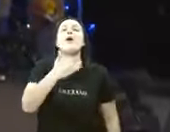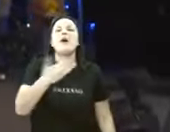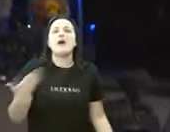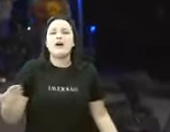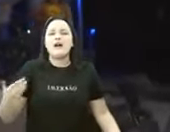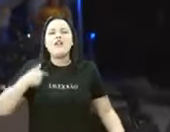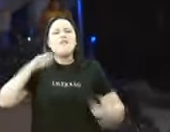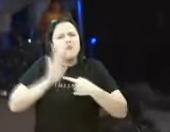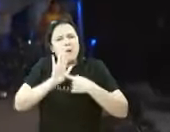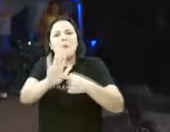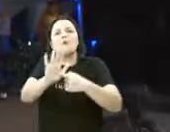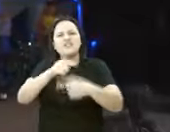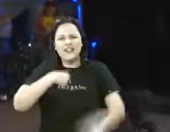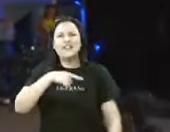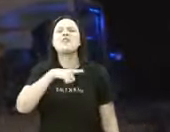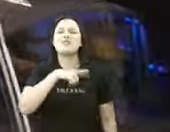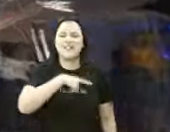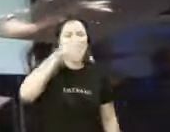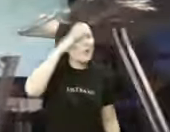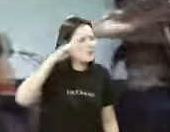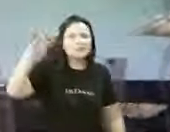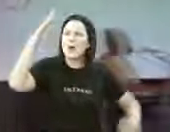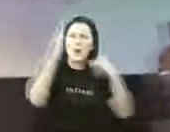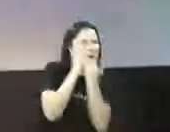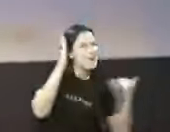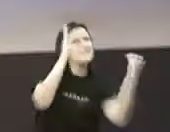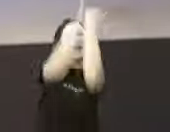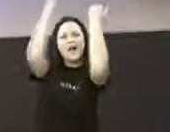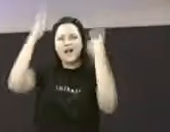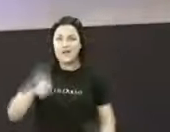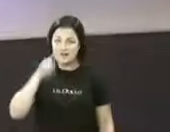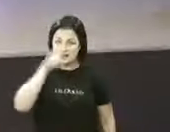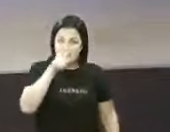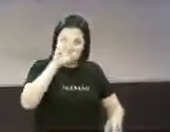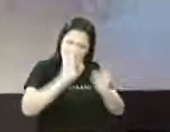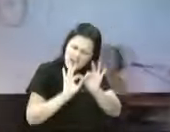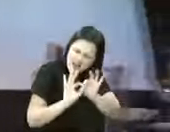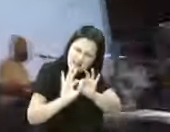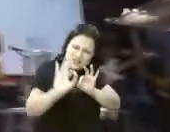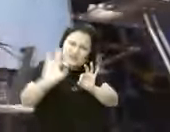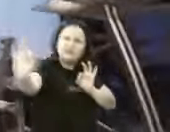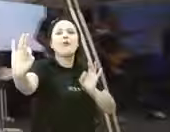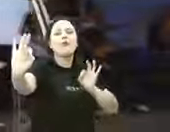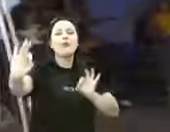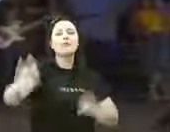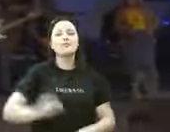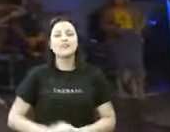Eu vou te mostrar que eu tenho sonhos maiores do que os teus. Eu vou te levar mais longe do que você pensa. Eu vou